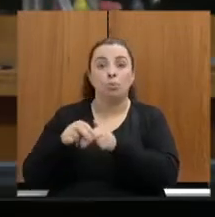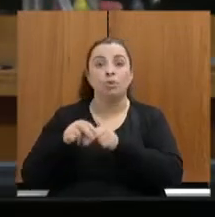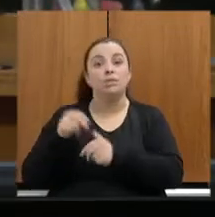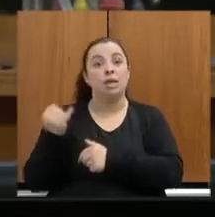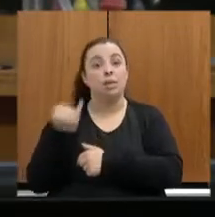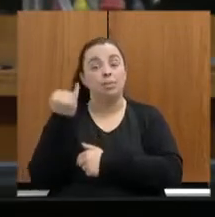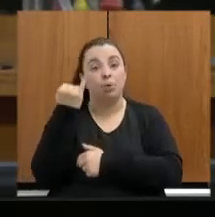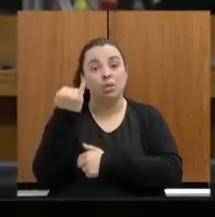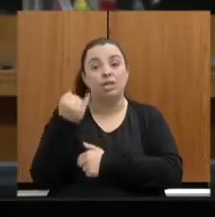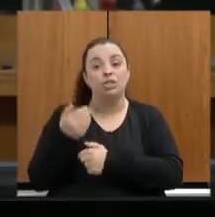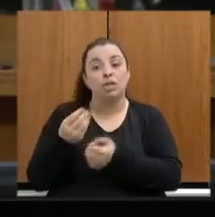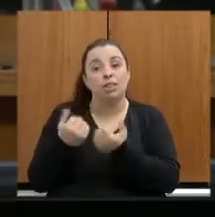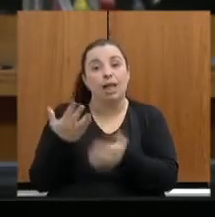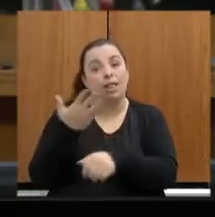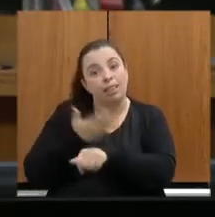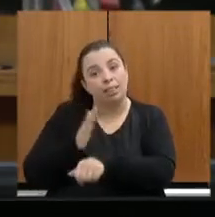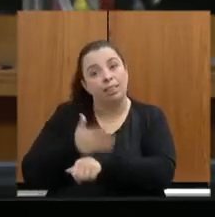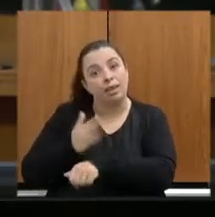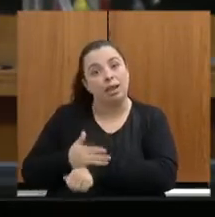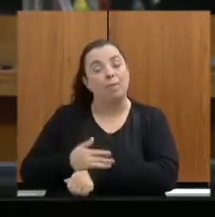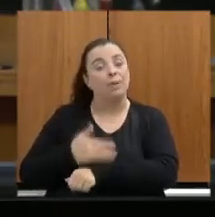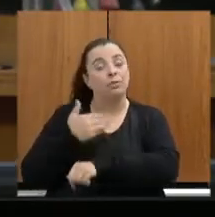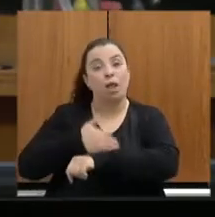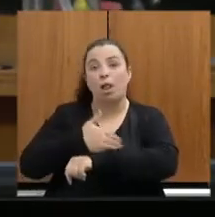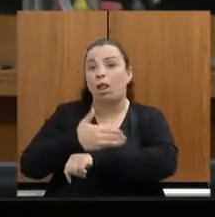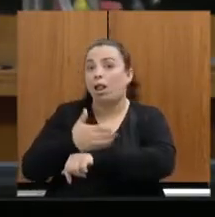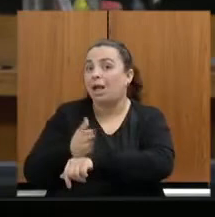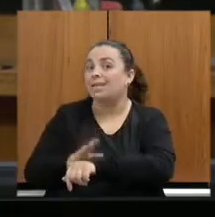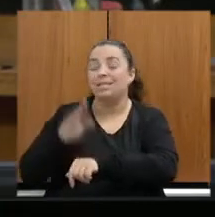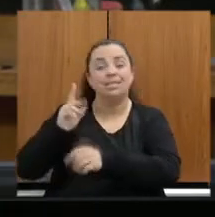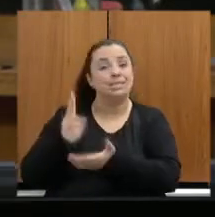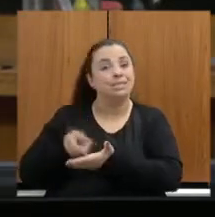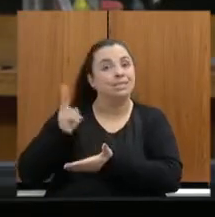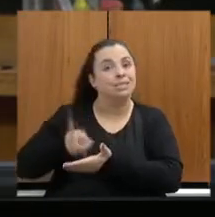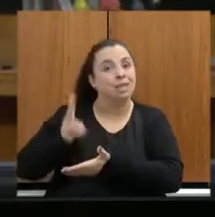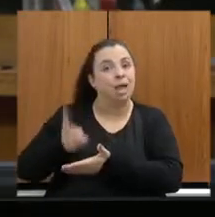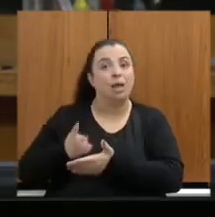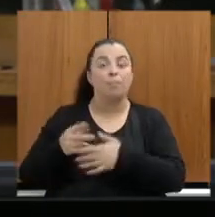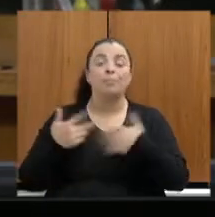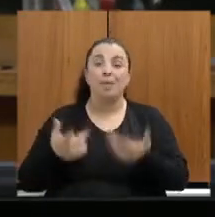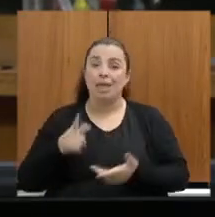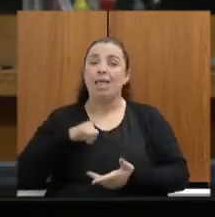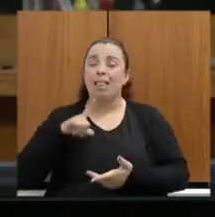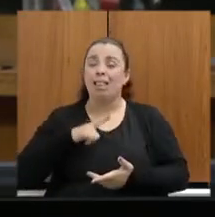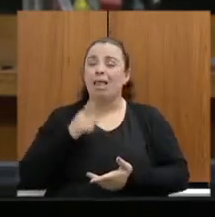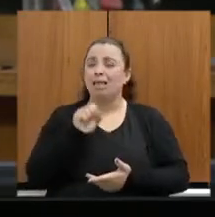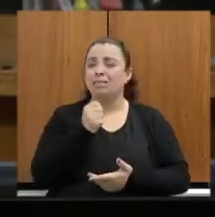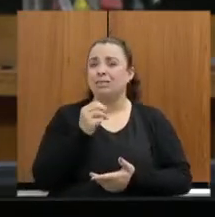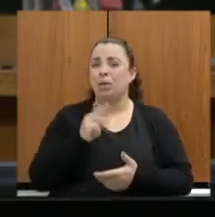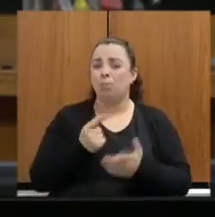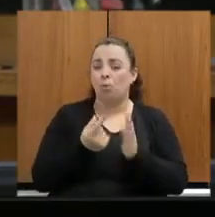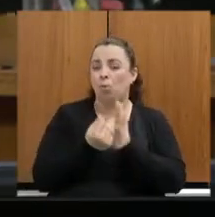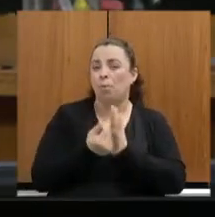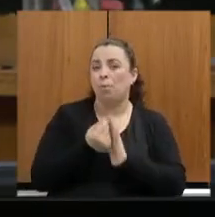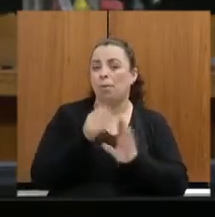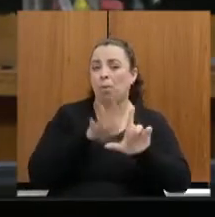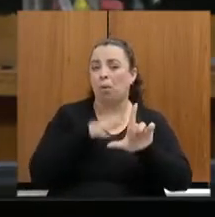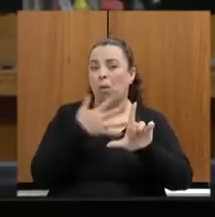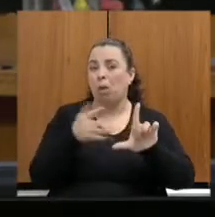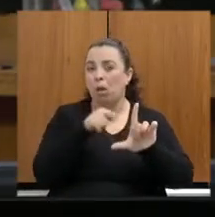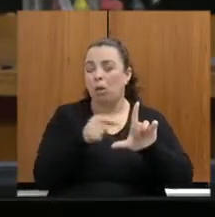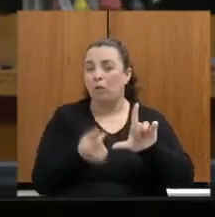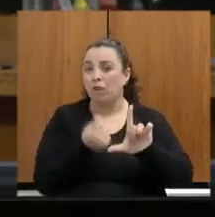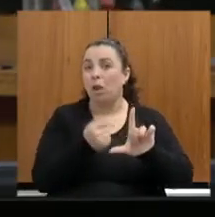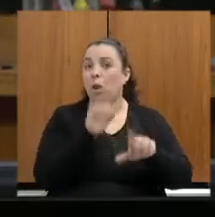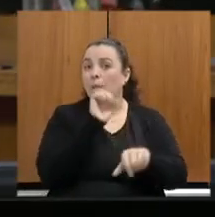serviços mesmo com a o congelamento da tabela do SAMU de 2011 pelo Governo Federal então a gente